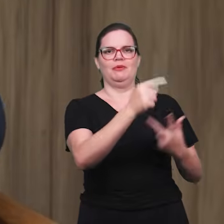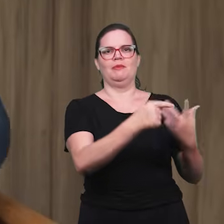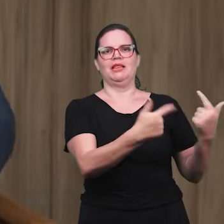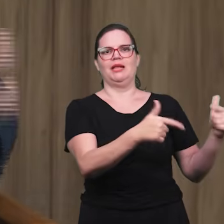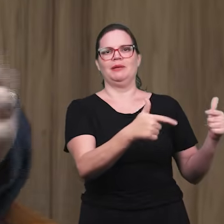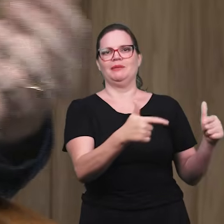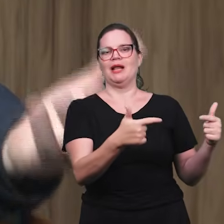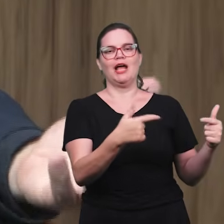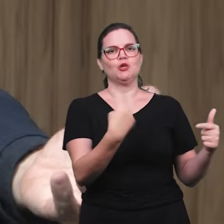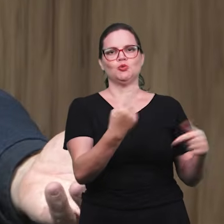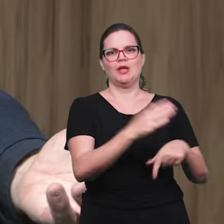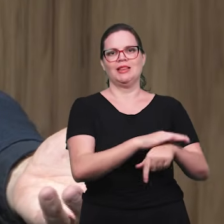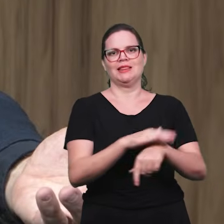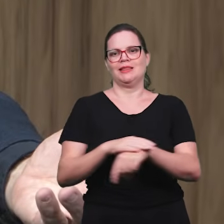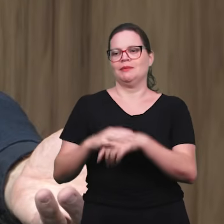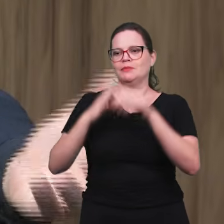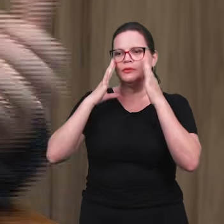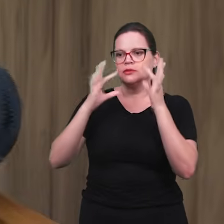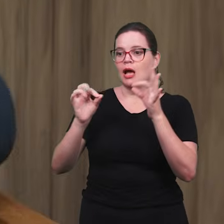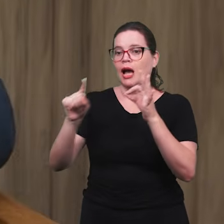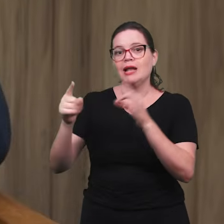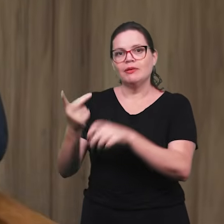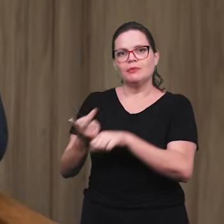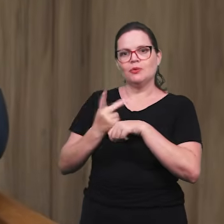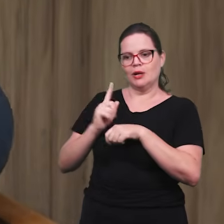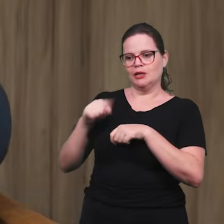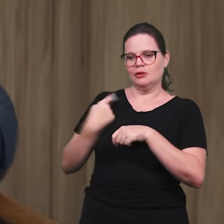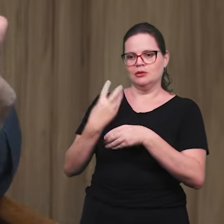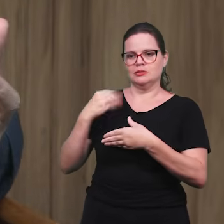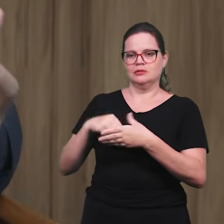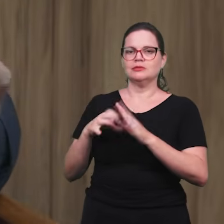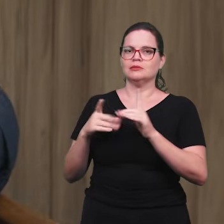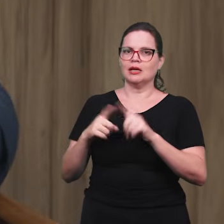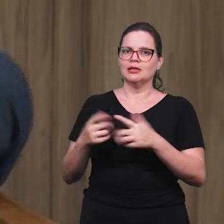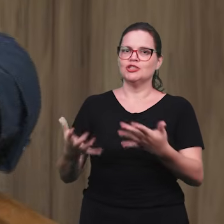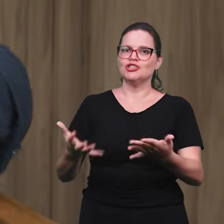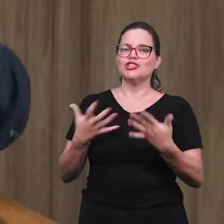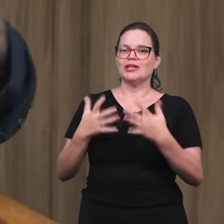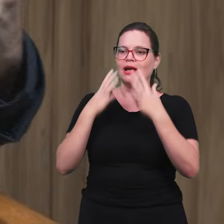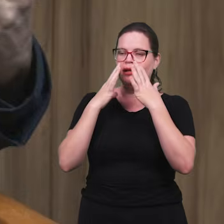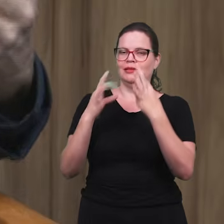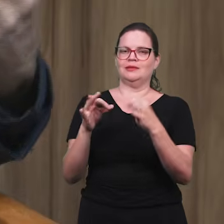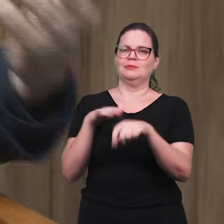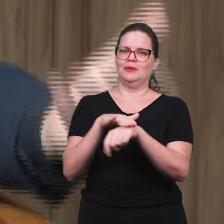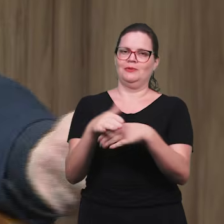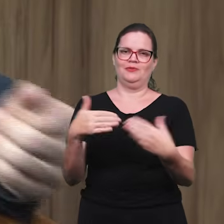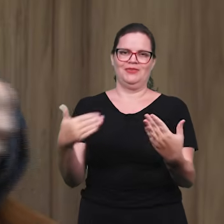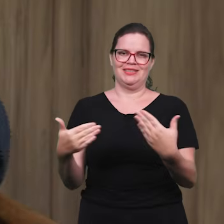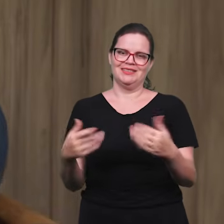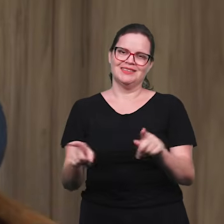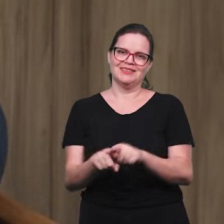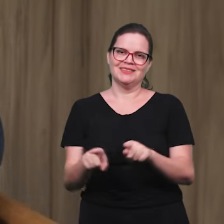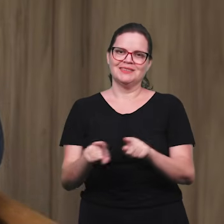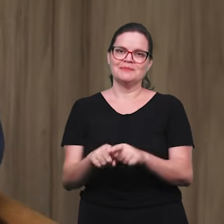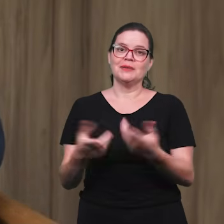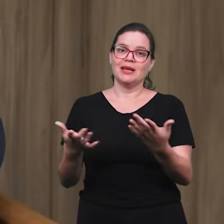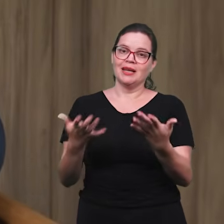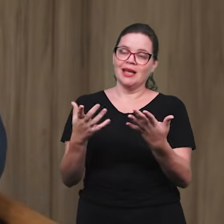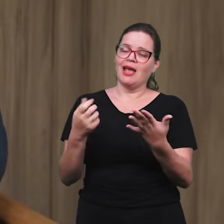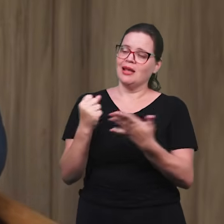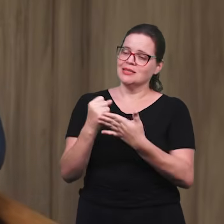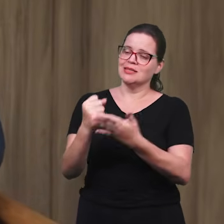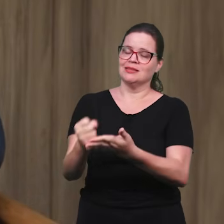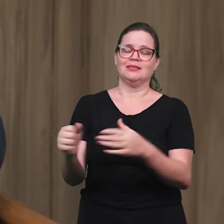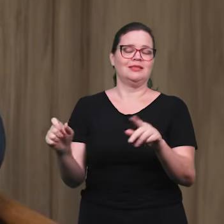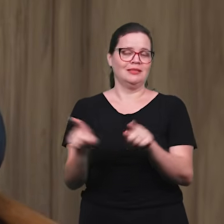série de atividades que não tem tanto tempo. Então ele busca em nós, ele busca na igreja essa conversa, busca na igreja